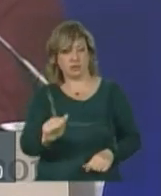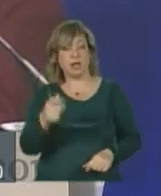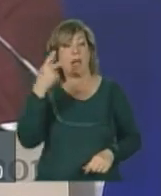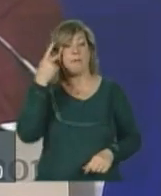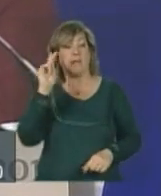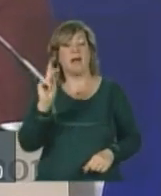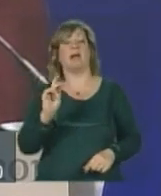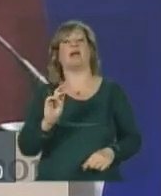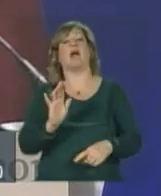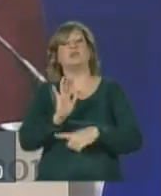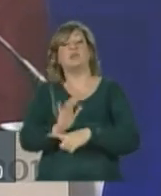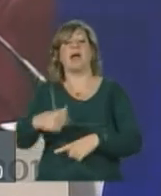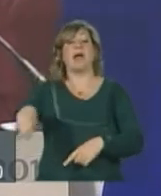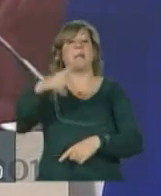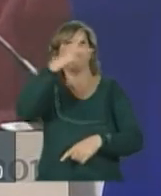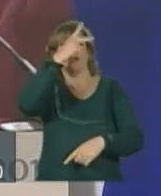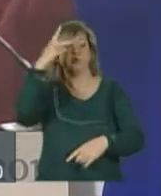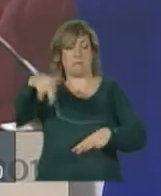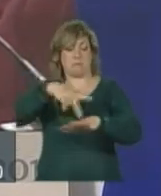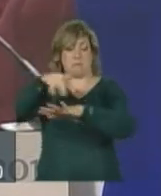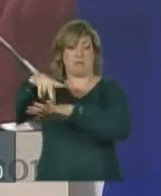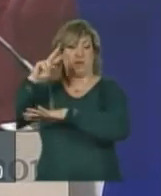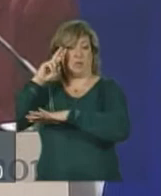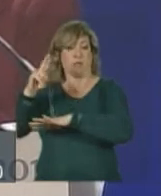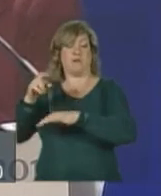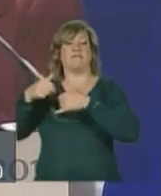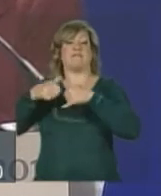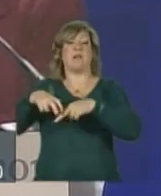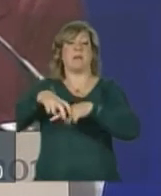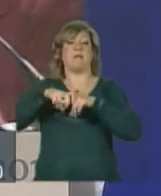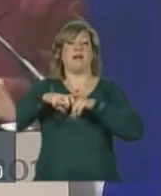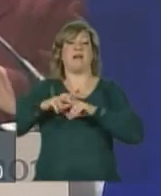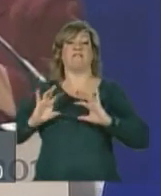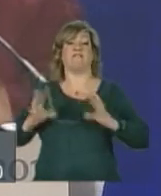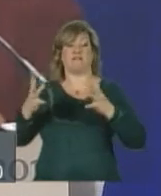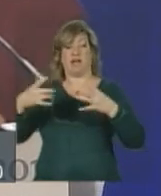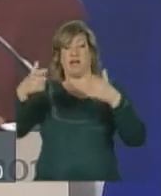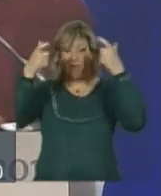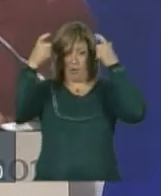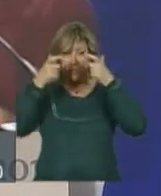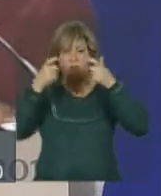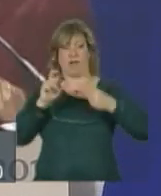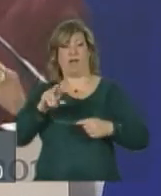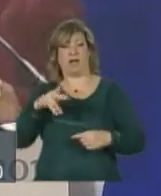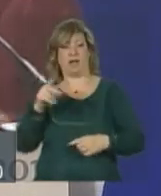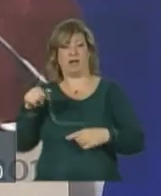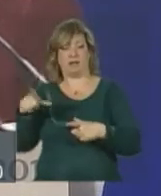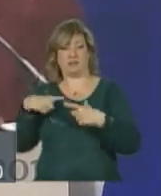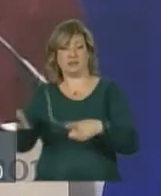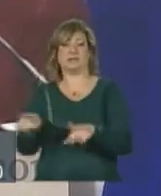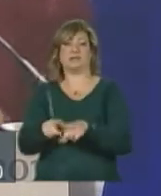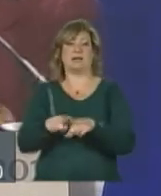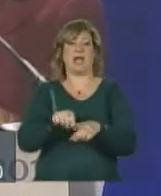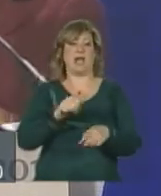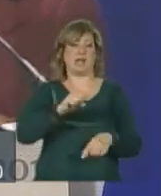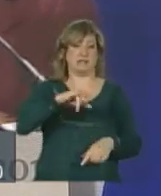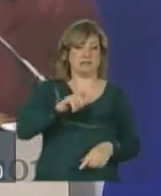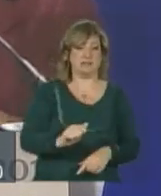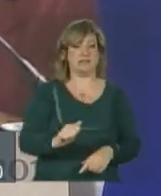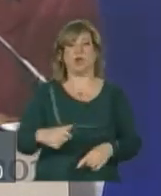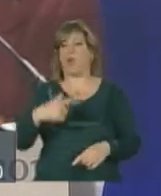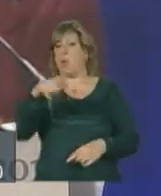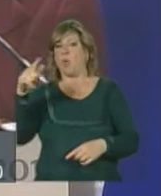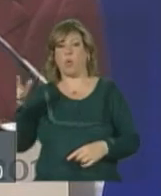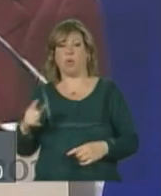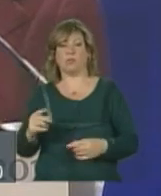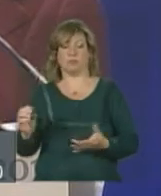ida das lideranças dos países do G20, da Commonwealth e da Ásia.